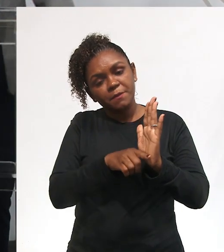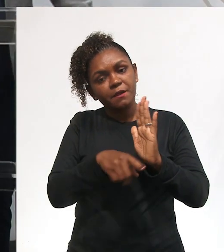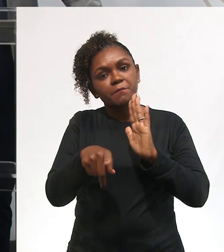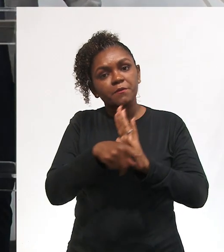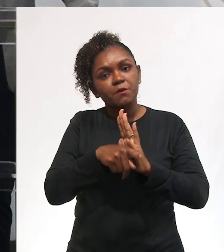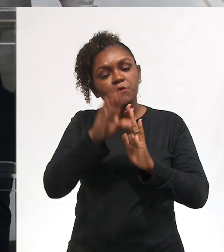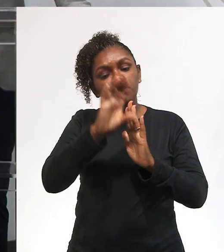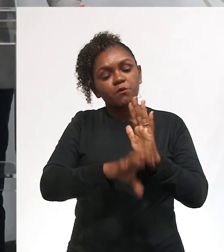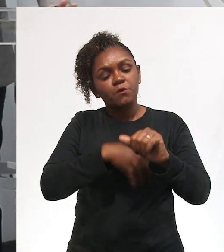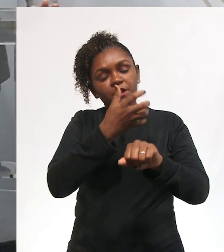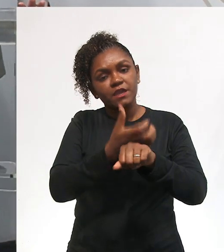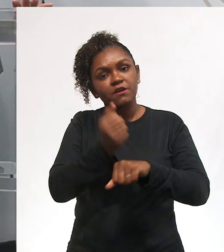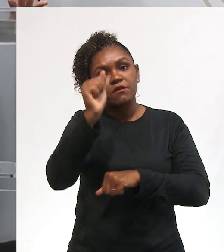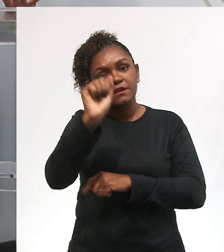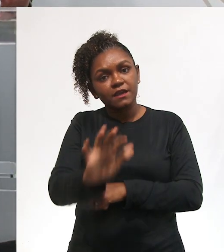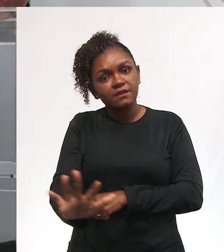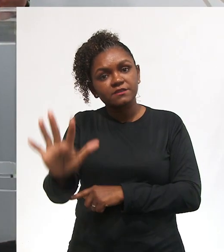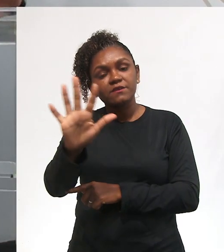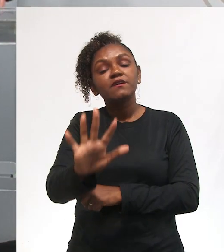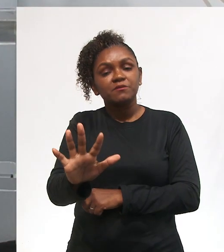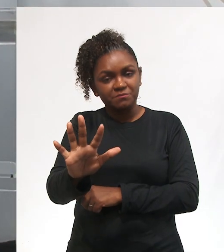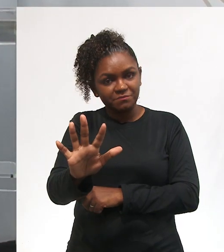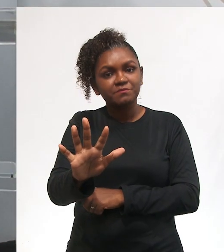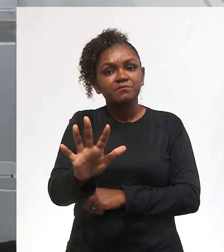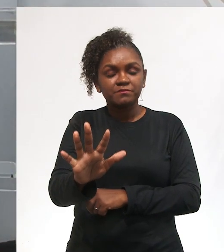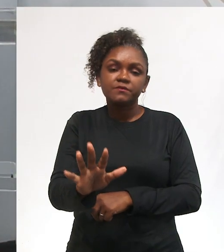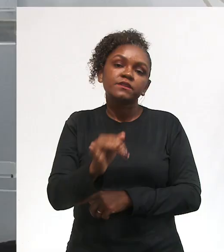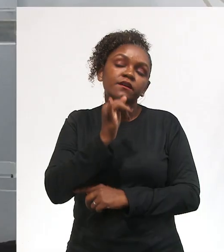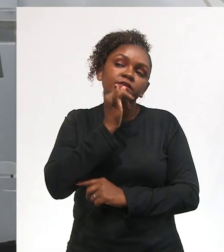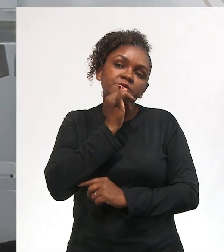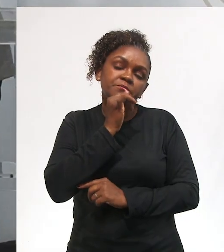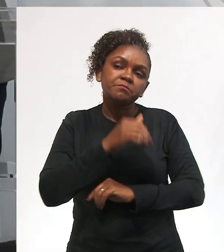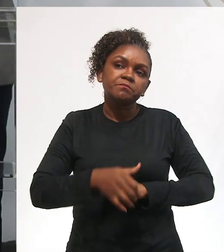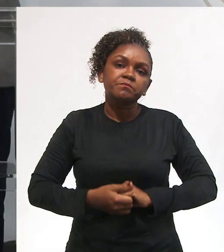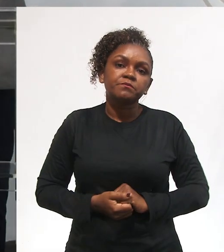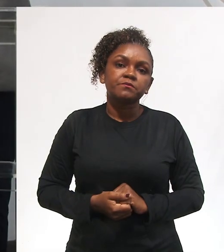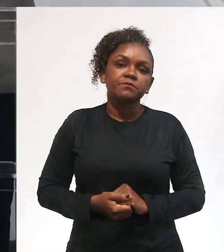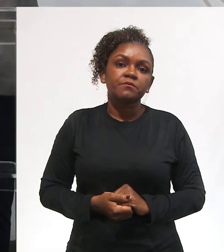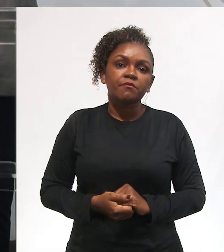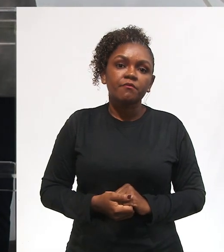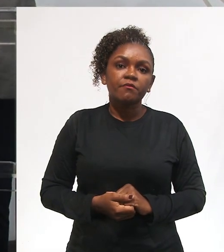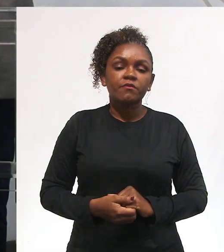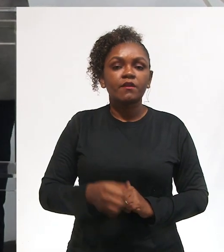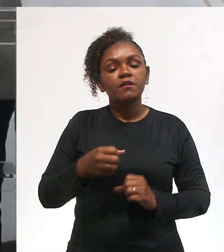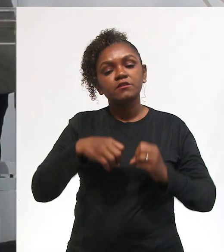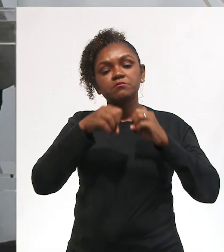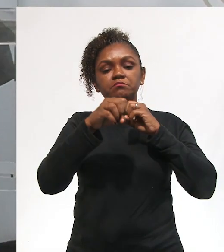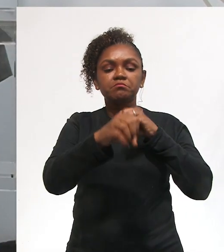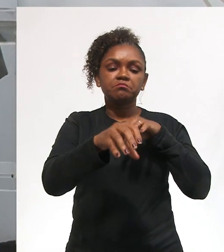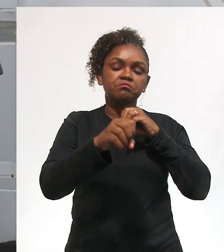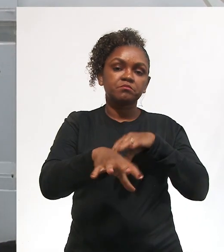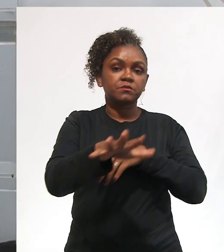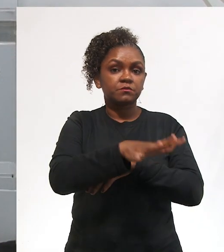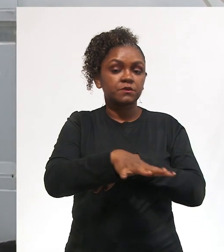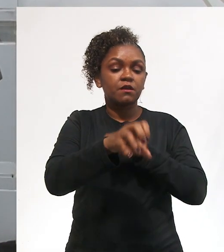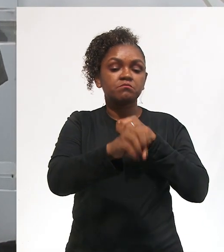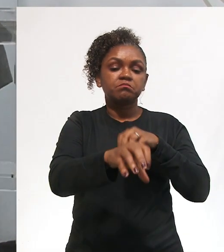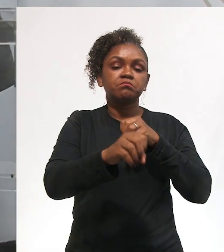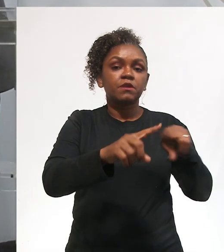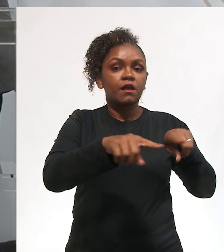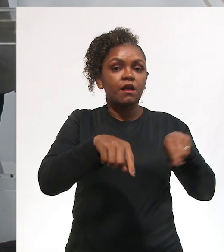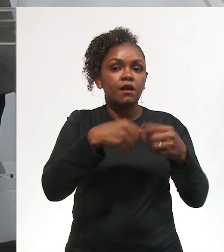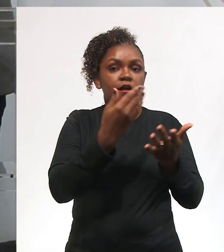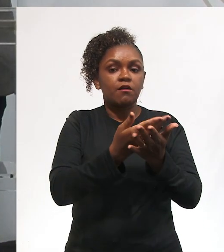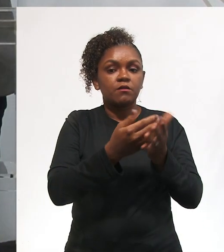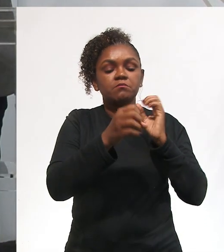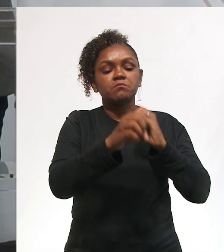assim, vamos supor que a gente vai dar aula dentro de um, né, que não necessariamente quando vocês se formarem, né, em pedagogia,